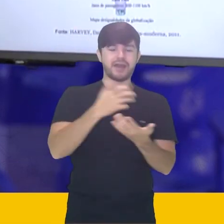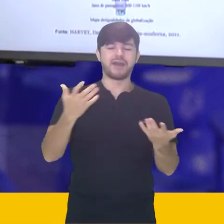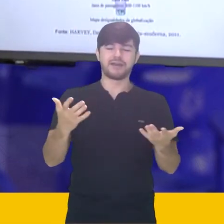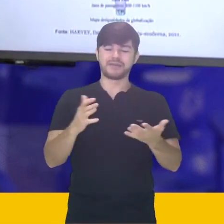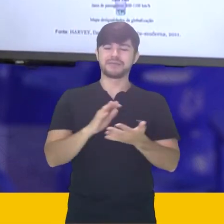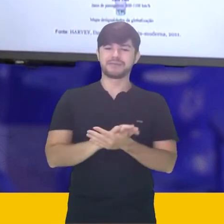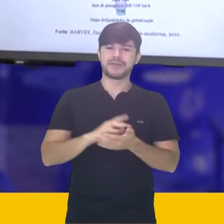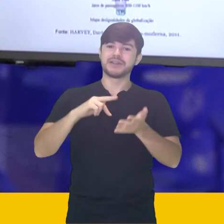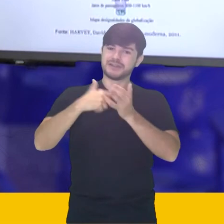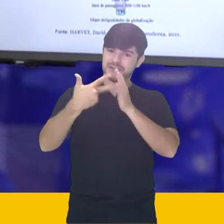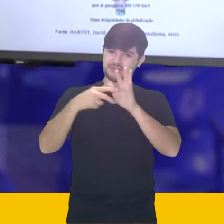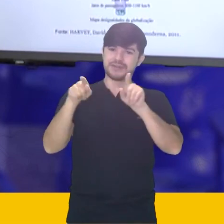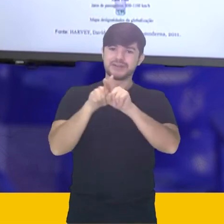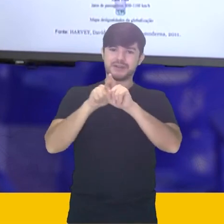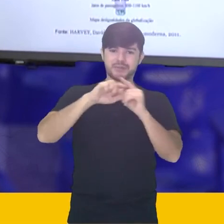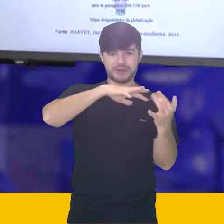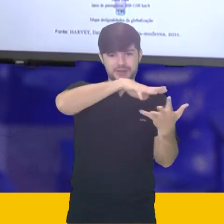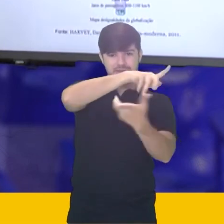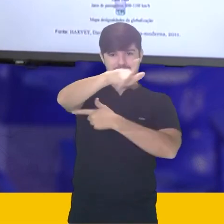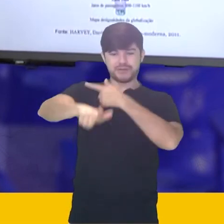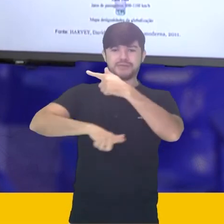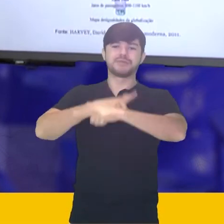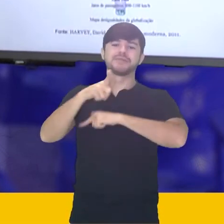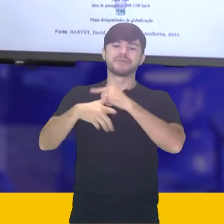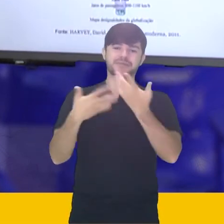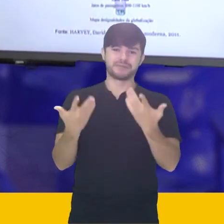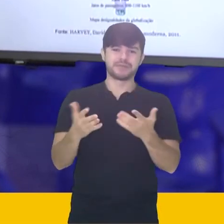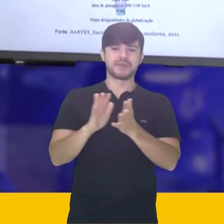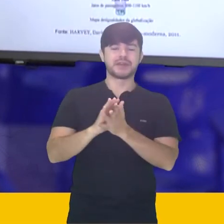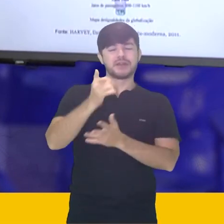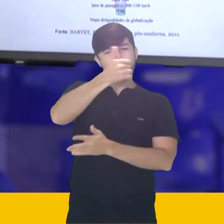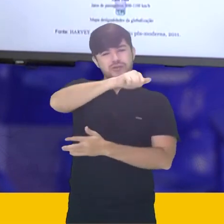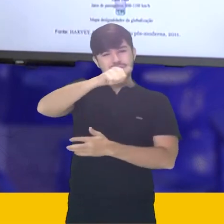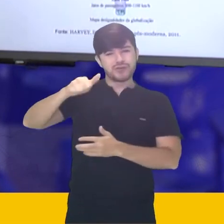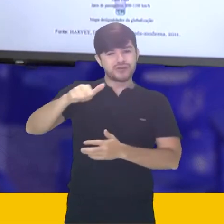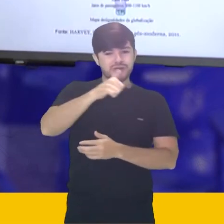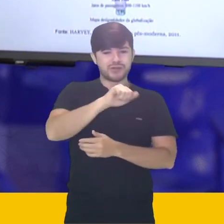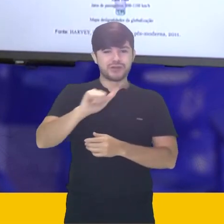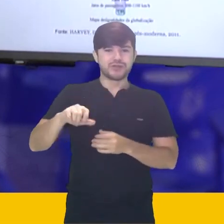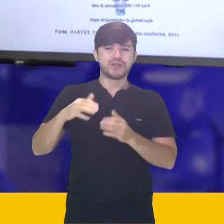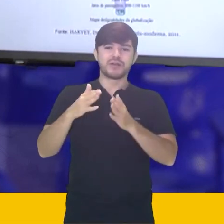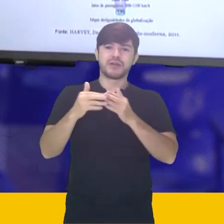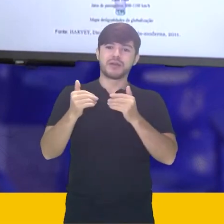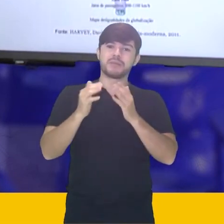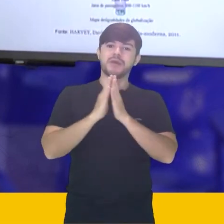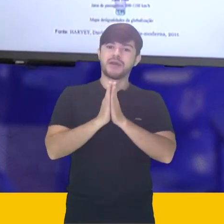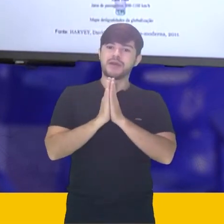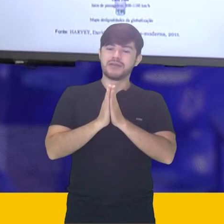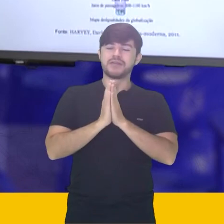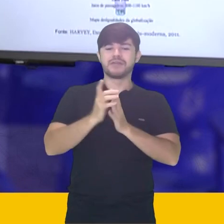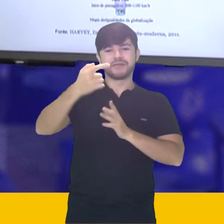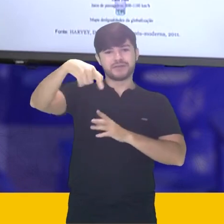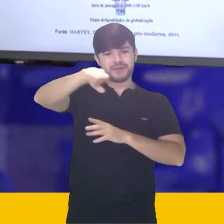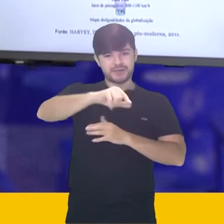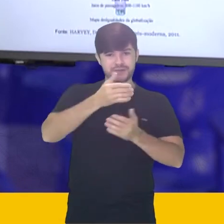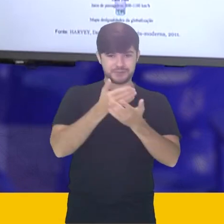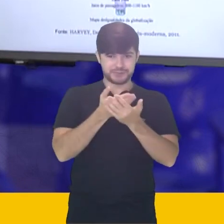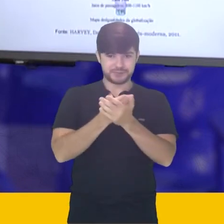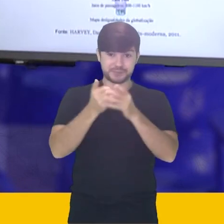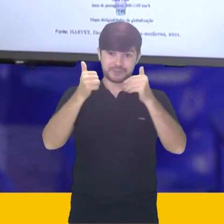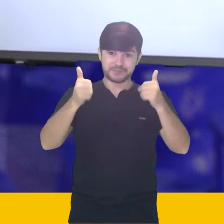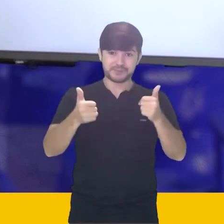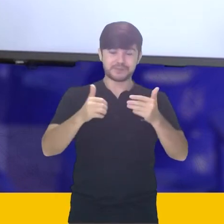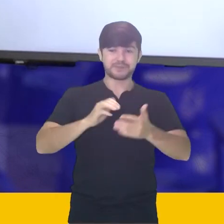a globalização, tá? E é esse tipo de análise que a gente pede no sétimo passo do seu material,